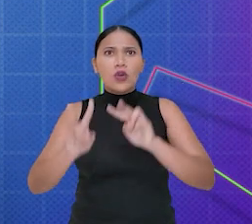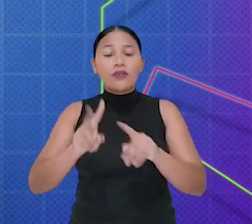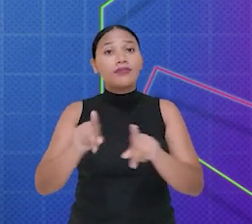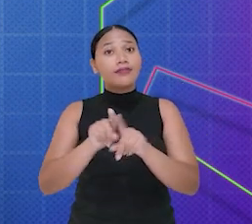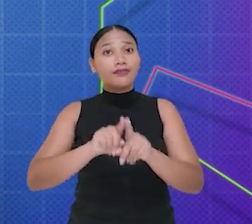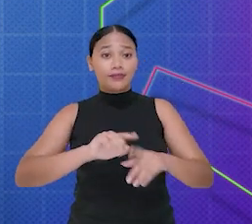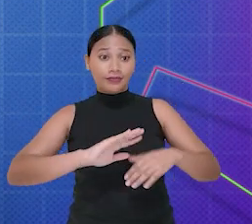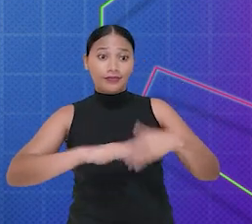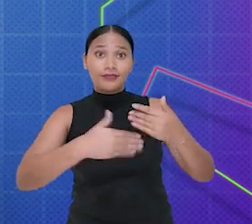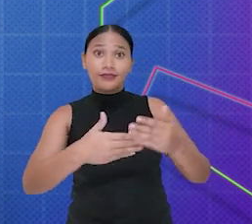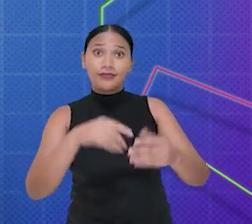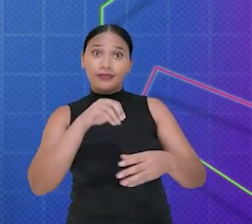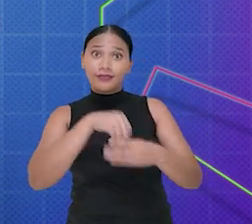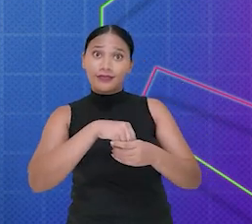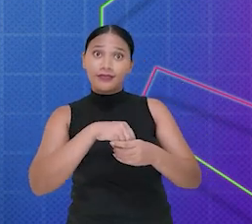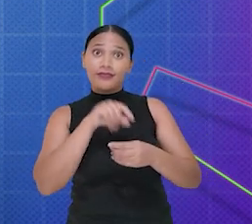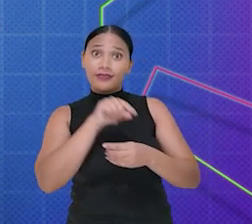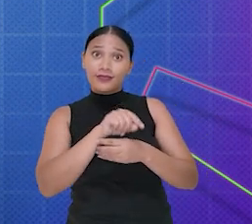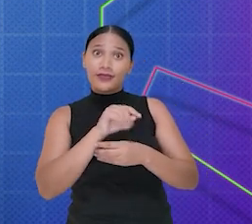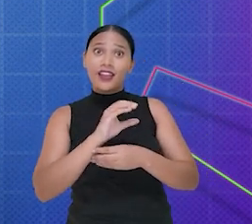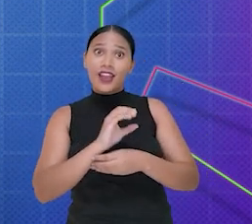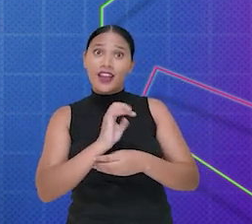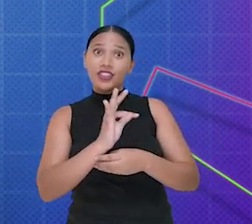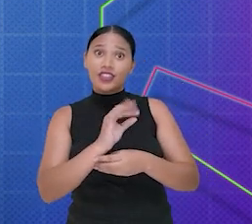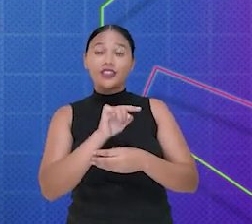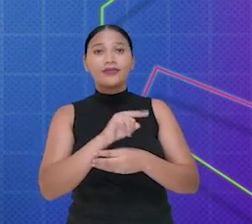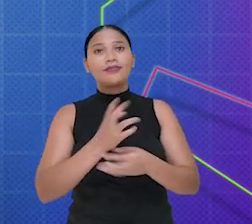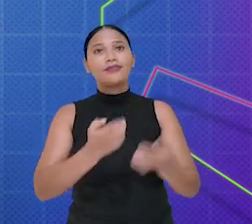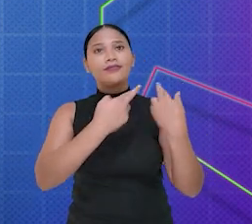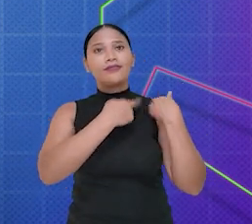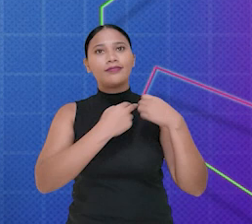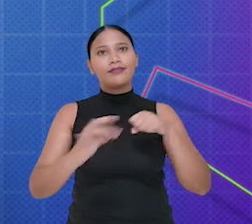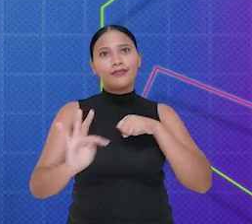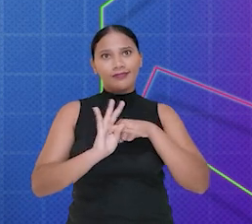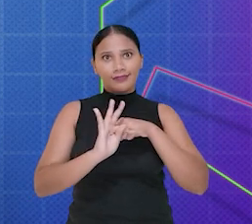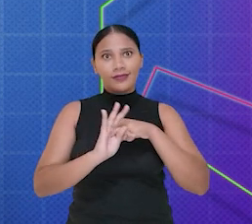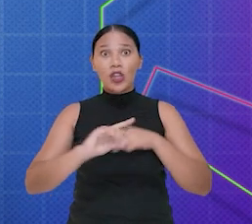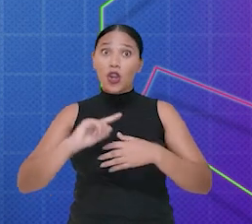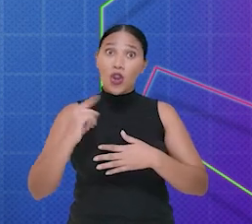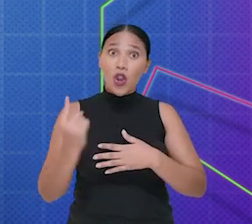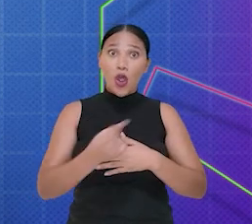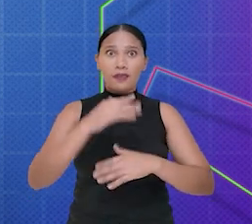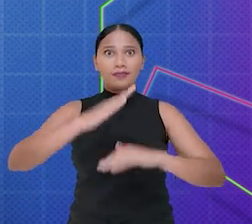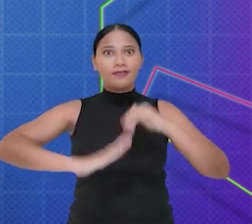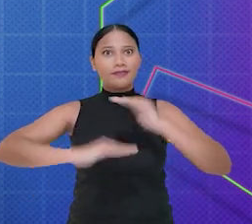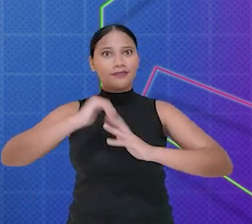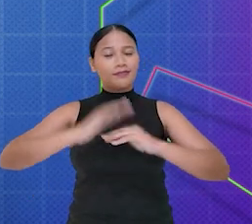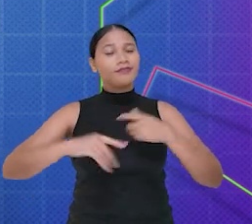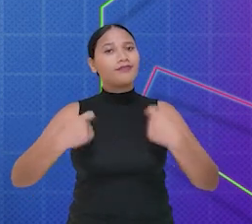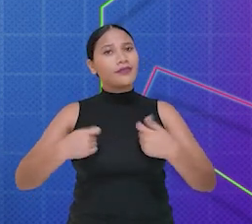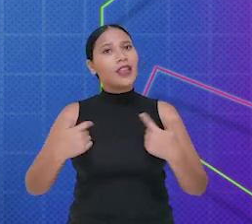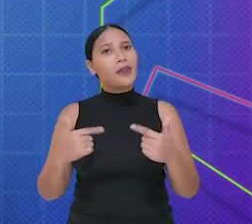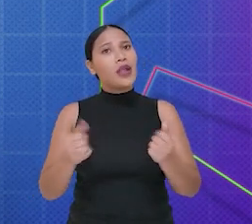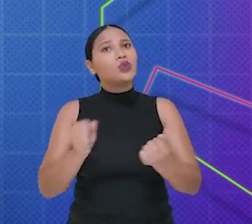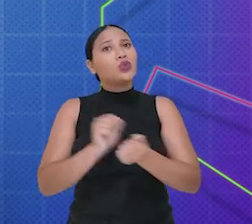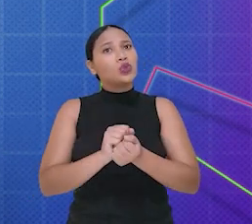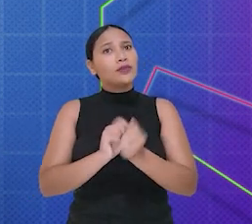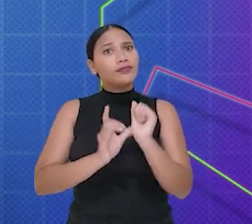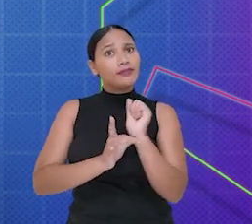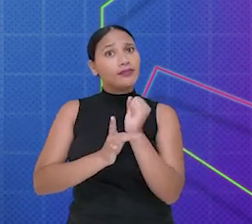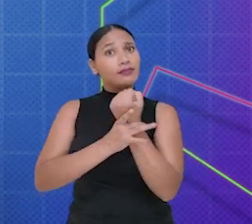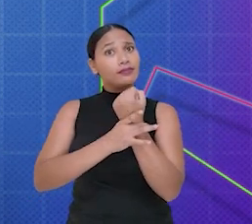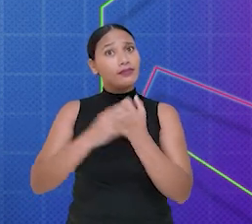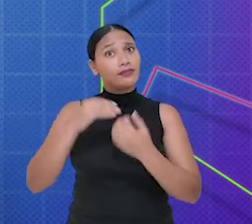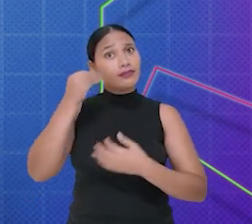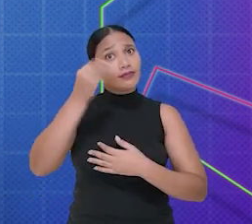impactantes e o desenvolvedor de cutscenes se encarrega da implementação técnica. Todos esses profissionais devem trabalhar juntos